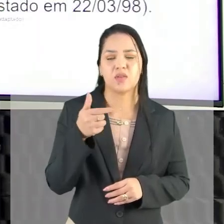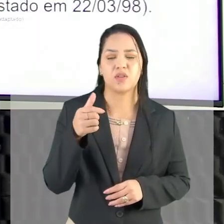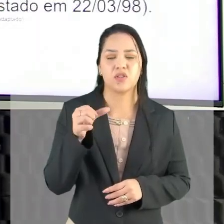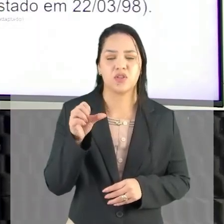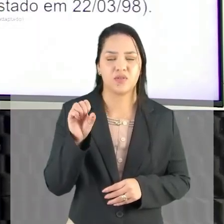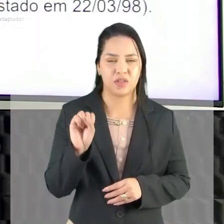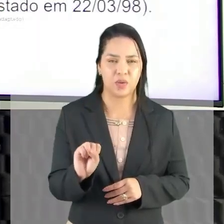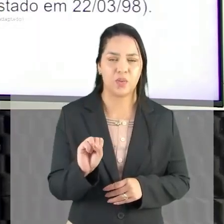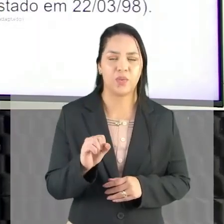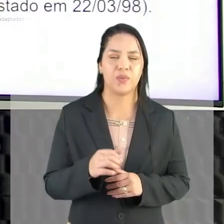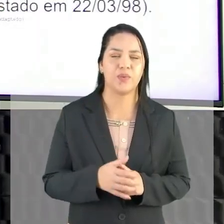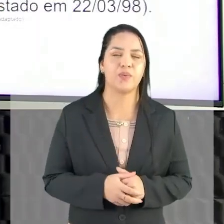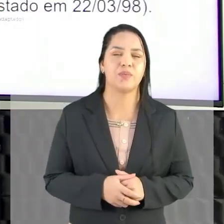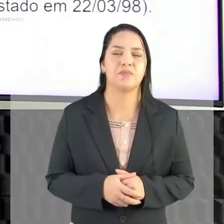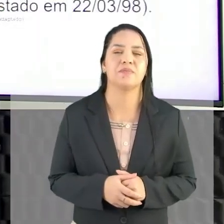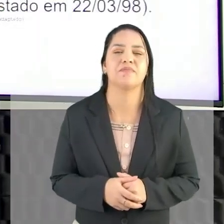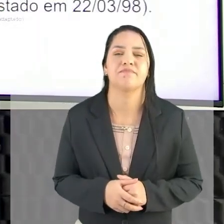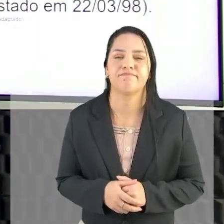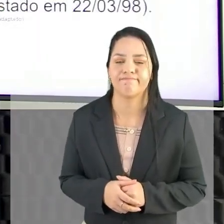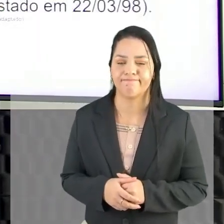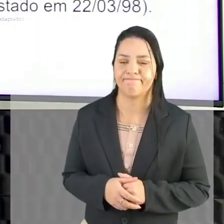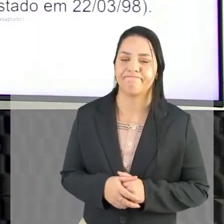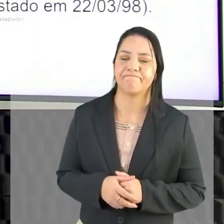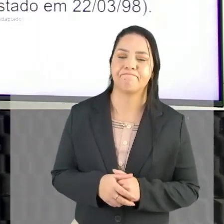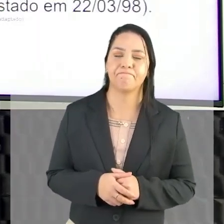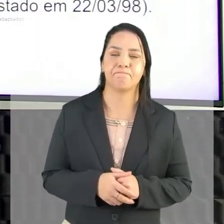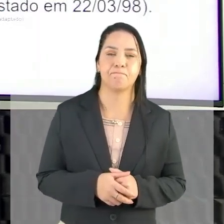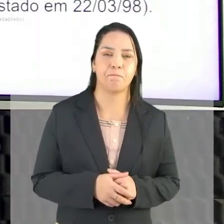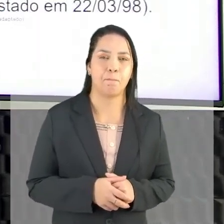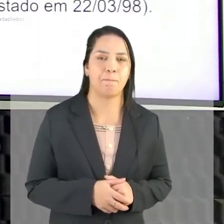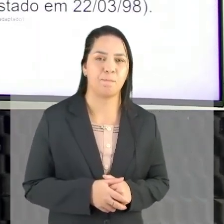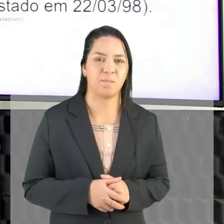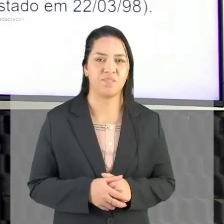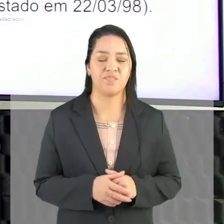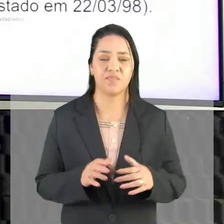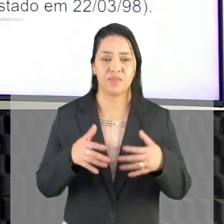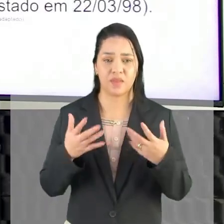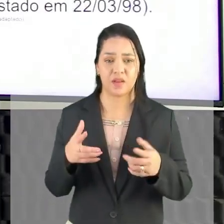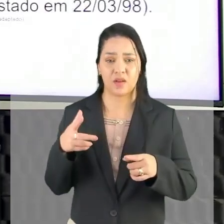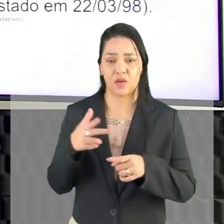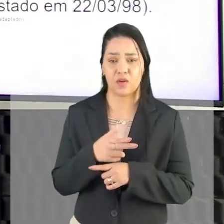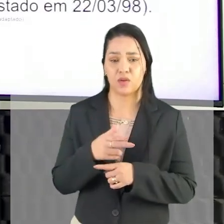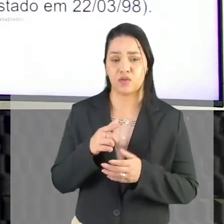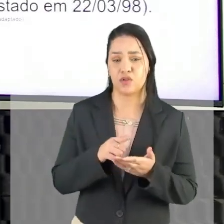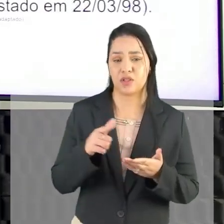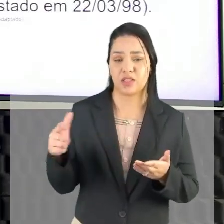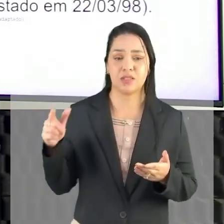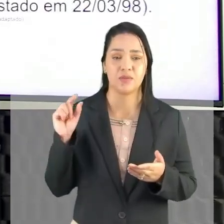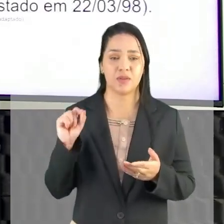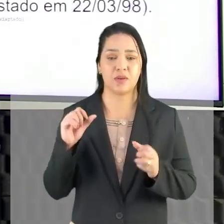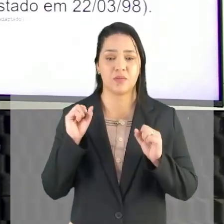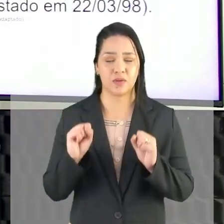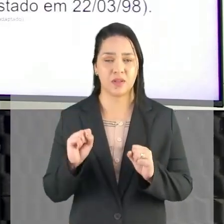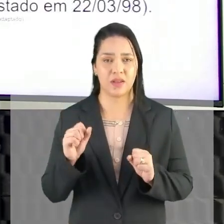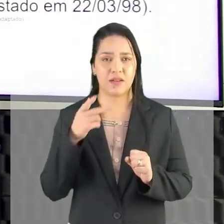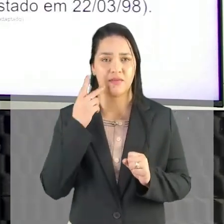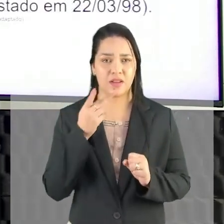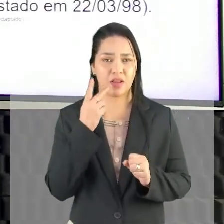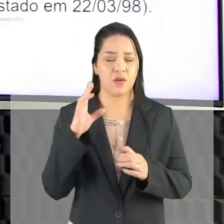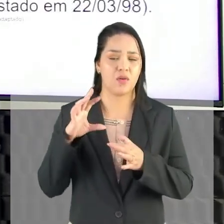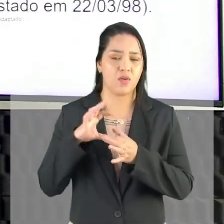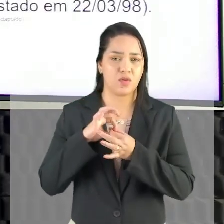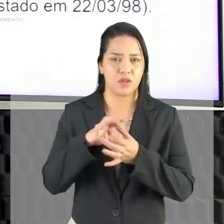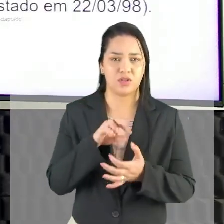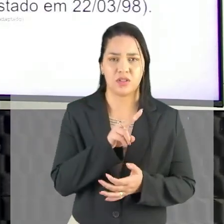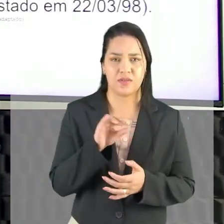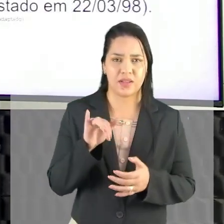em 22 de março de 1998. Ok? Então é um recorte jornalístico para poder fazer menção ao contexto